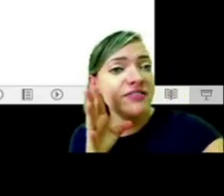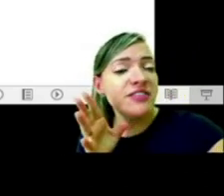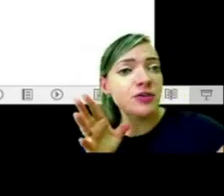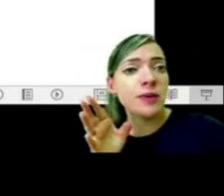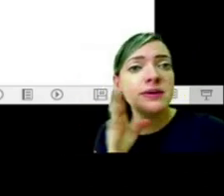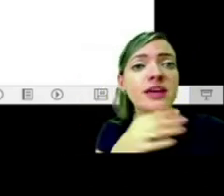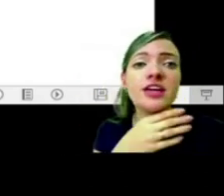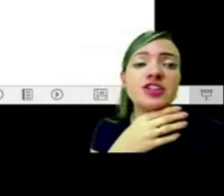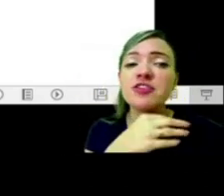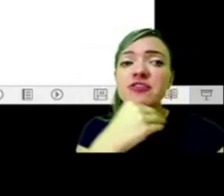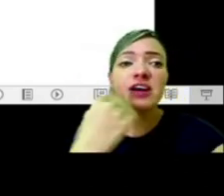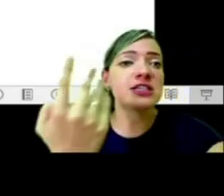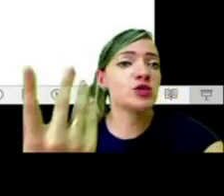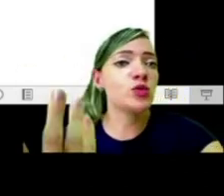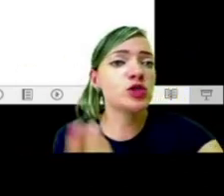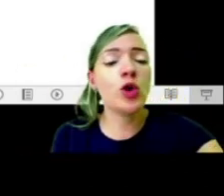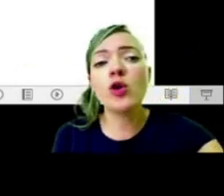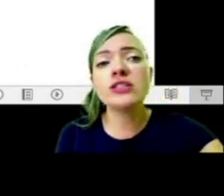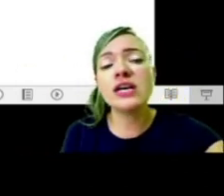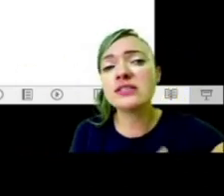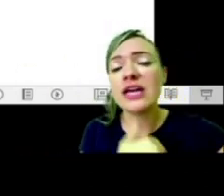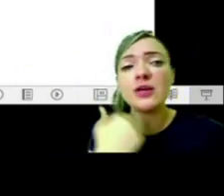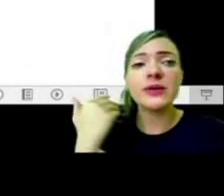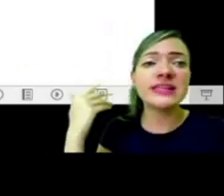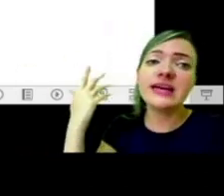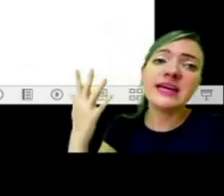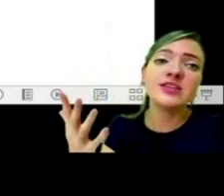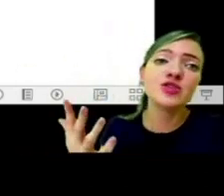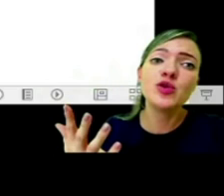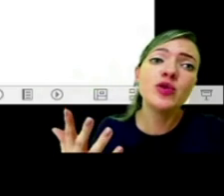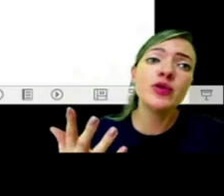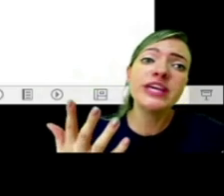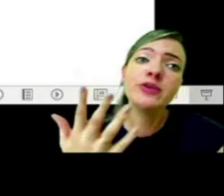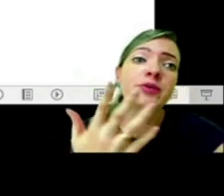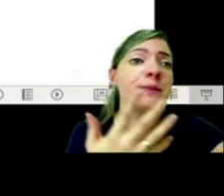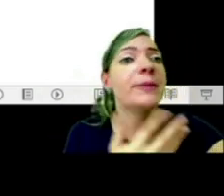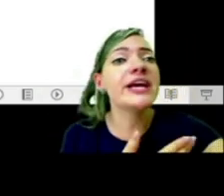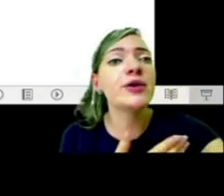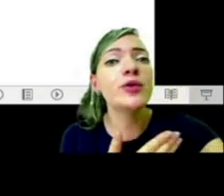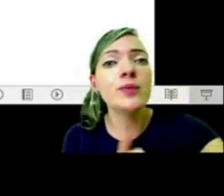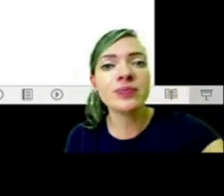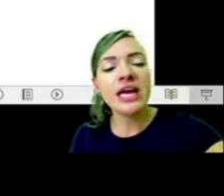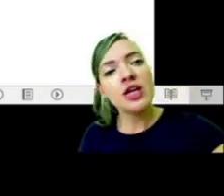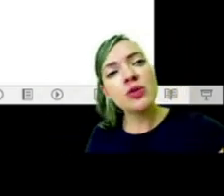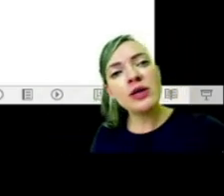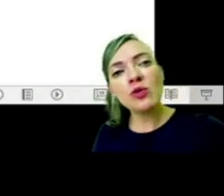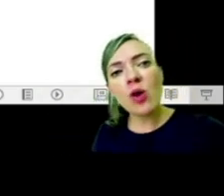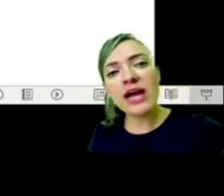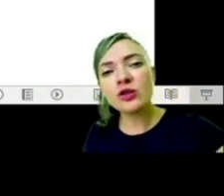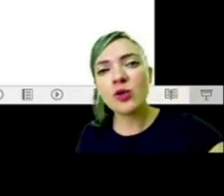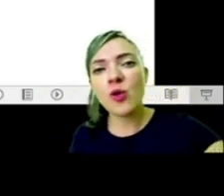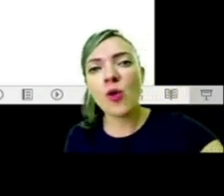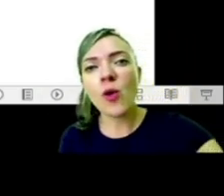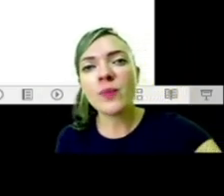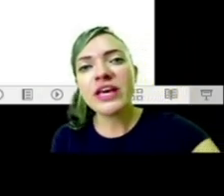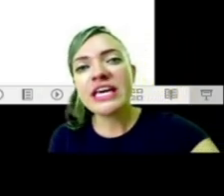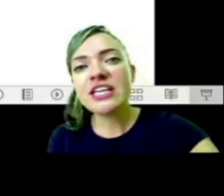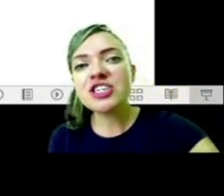faz? Vive no ambiente, faz as suas coisas, tem um endereço e um emprego. Número